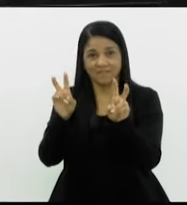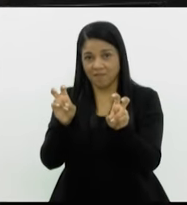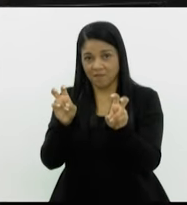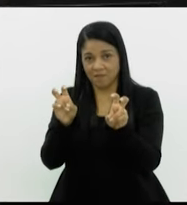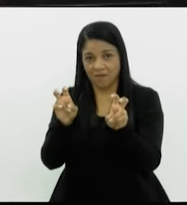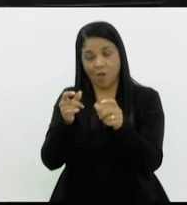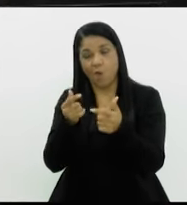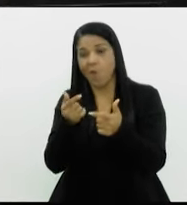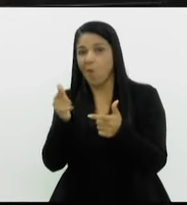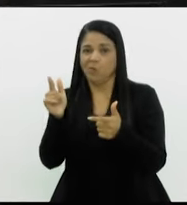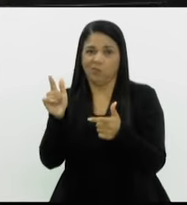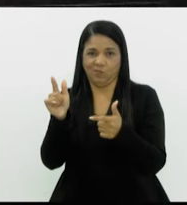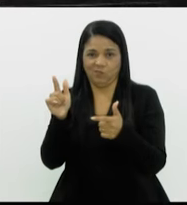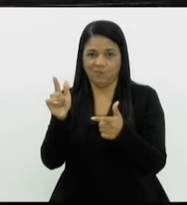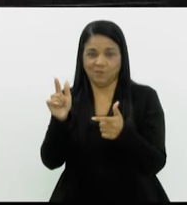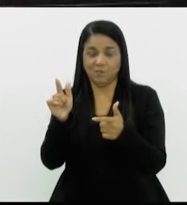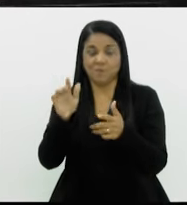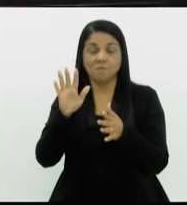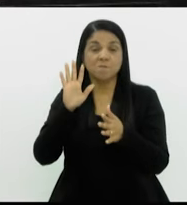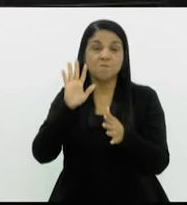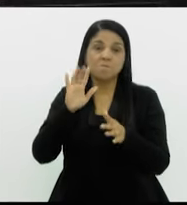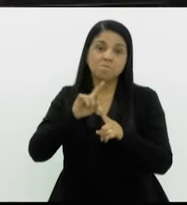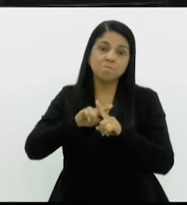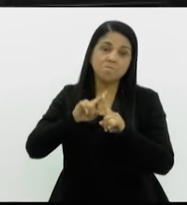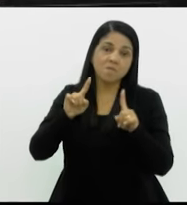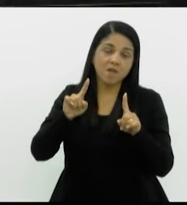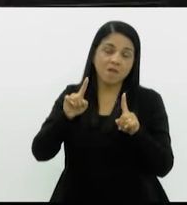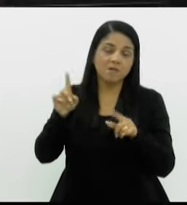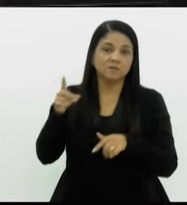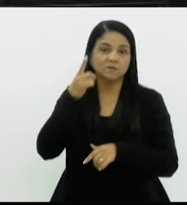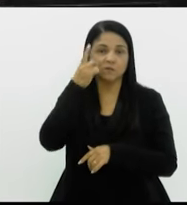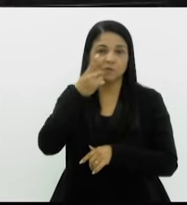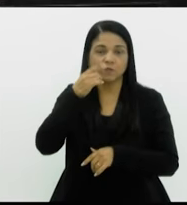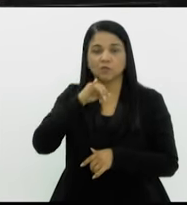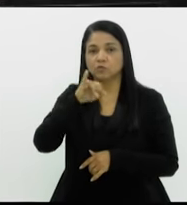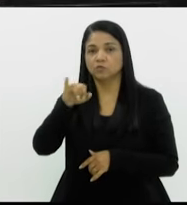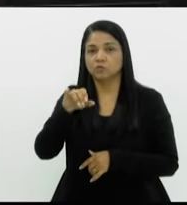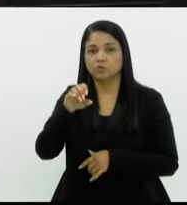sobre outro tema, mas o deputado Jordi,